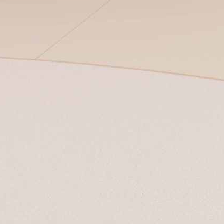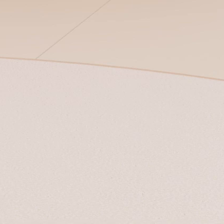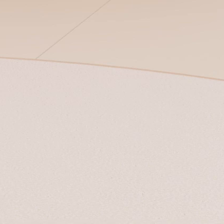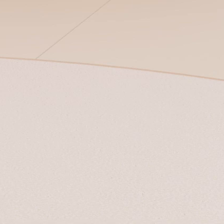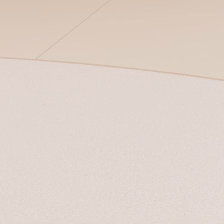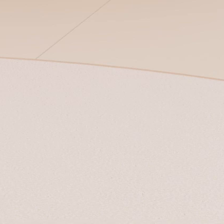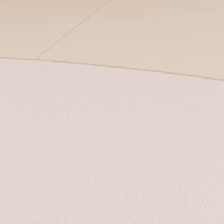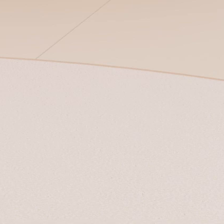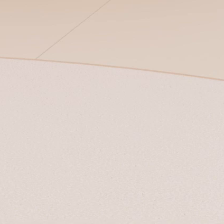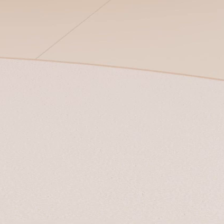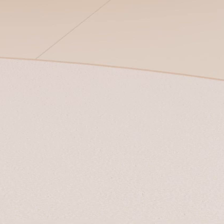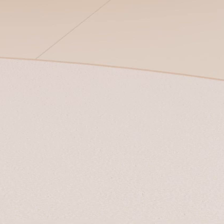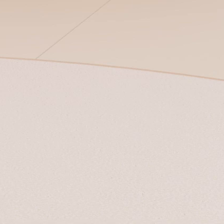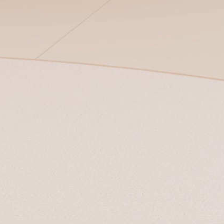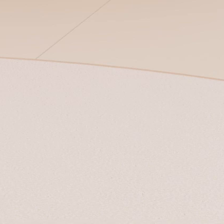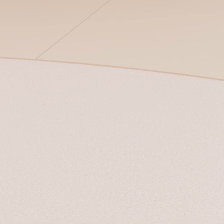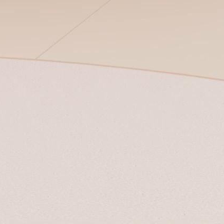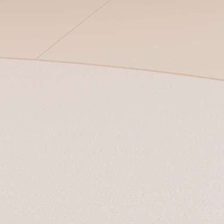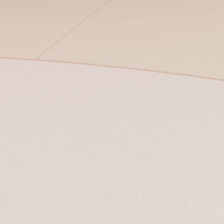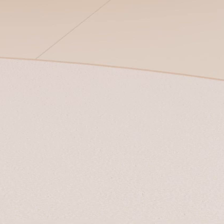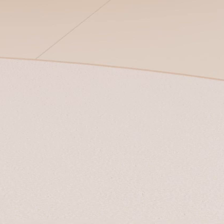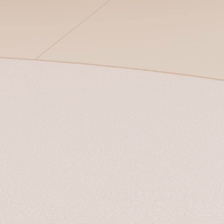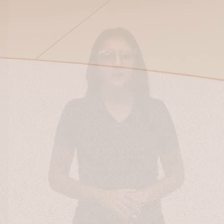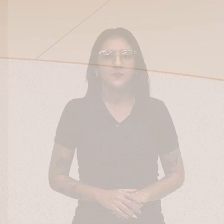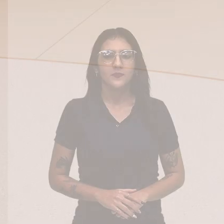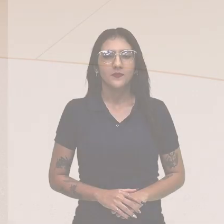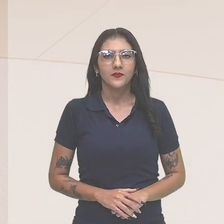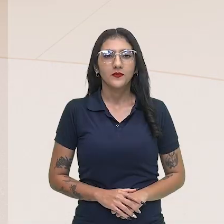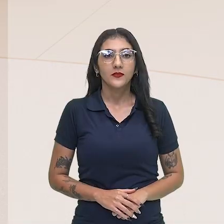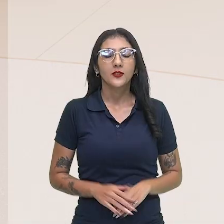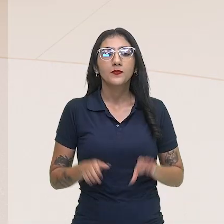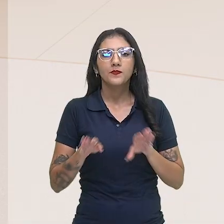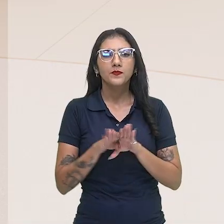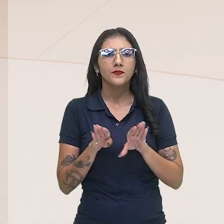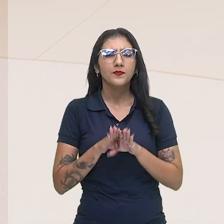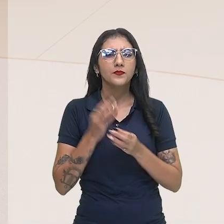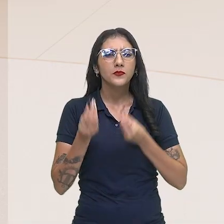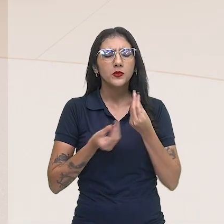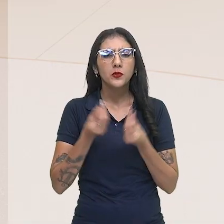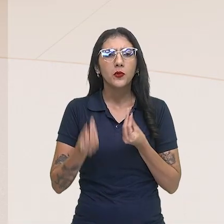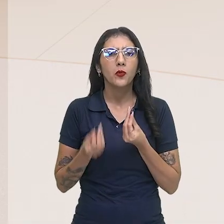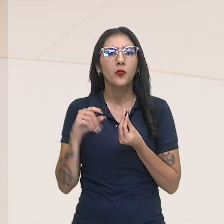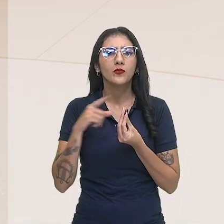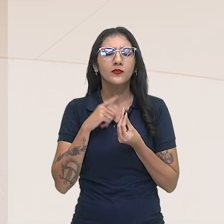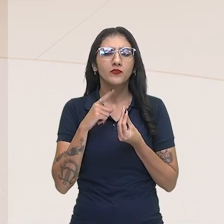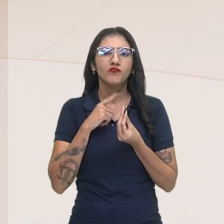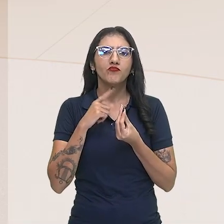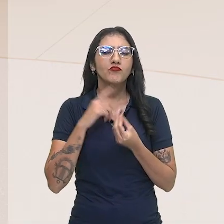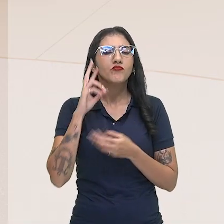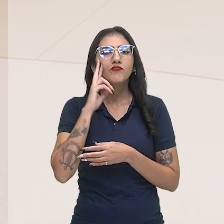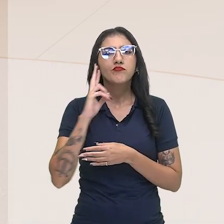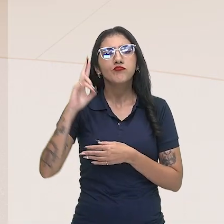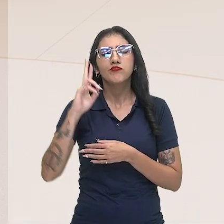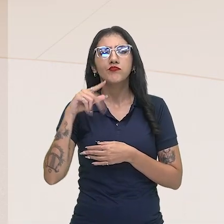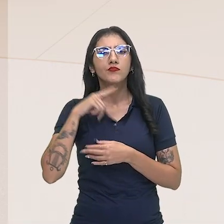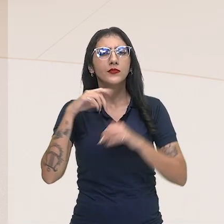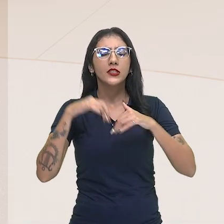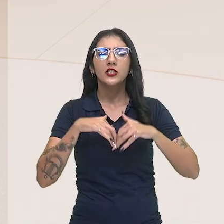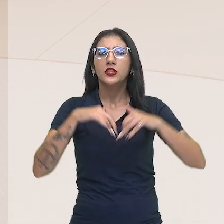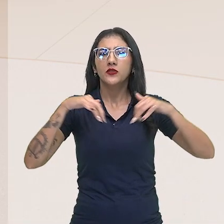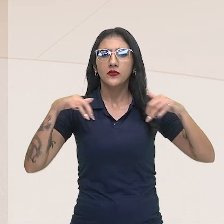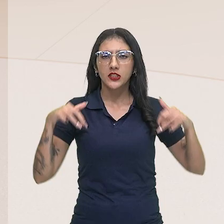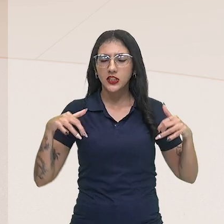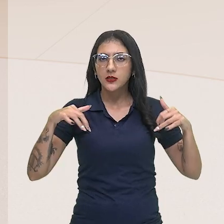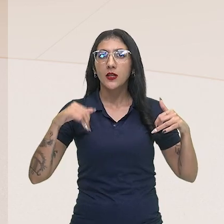eleições. E a soberania dentro do semipresidencialismo? A soberania é dividida entre